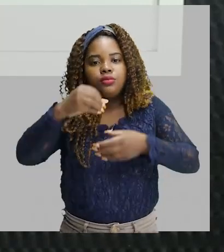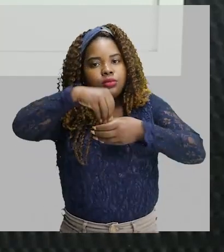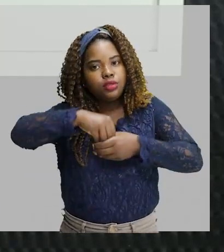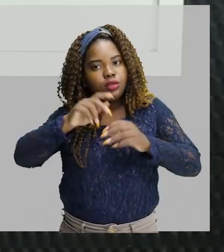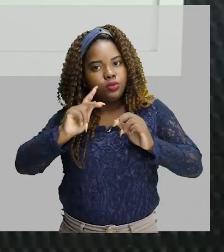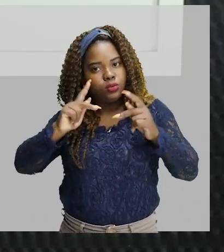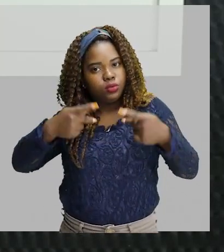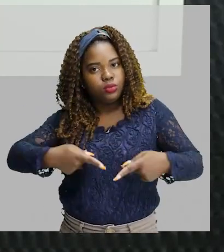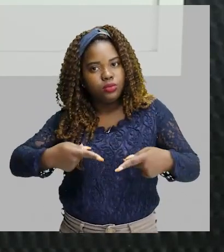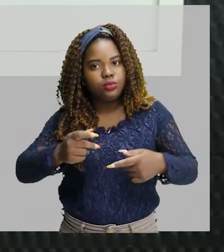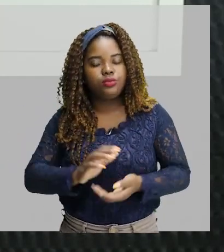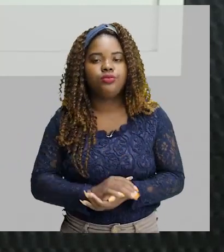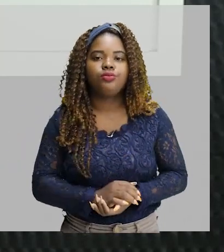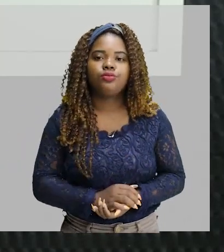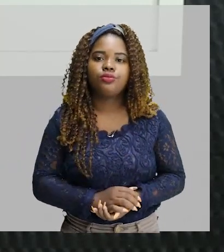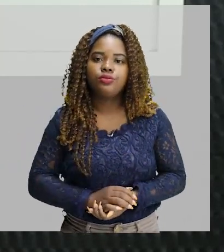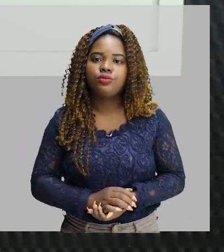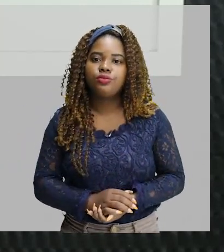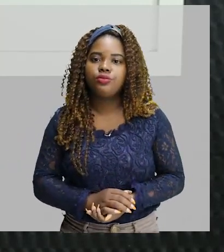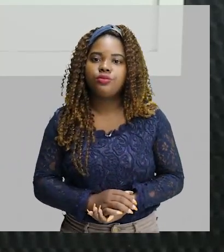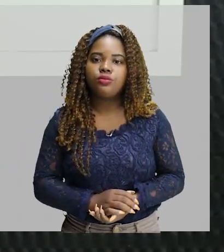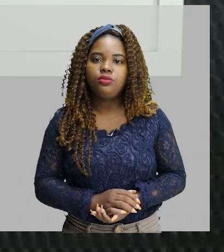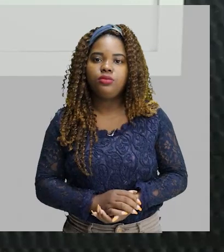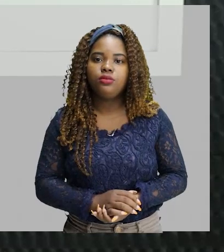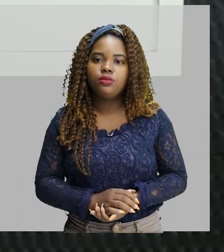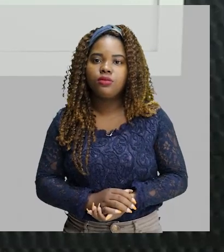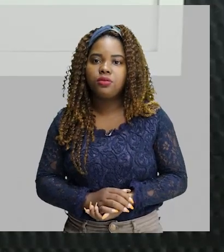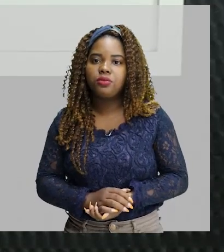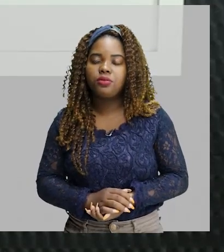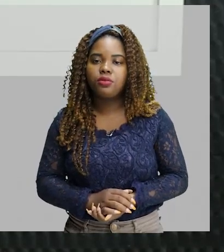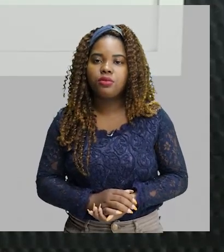a existência, ok?